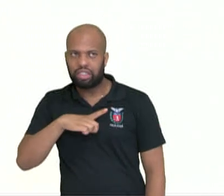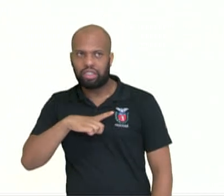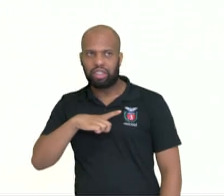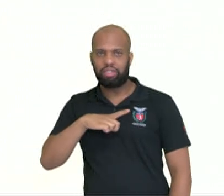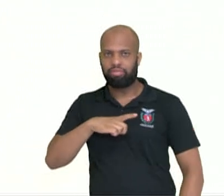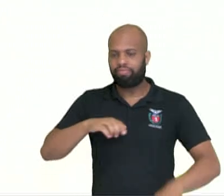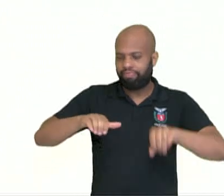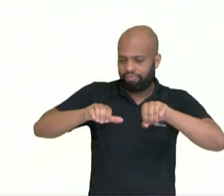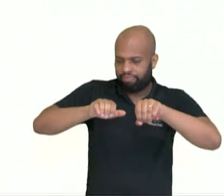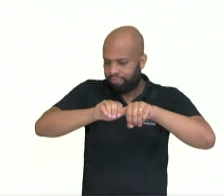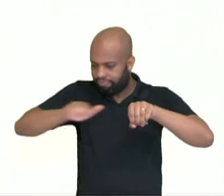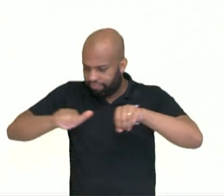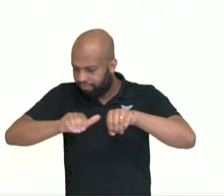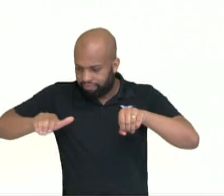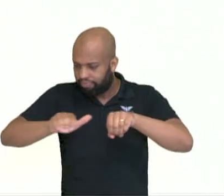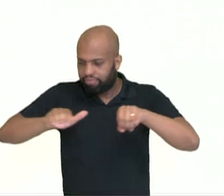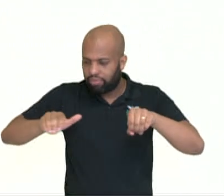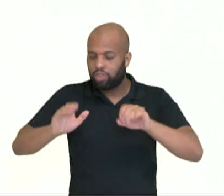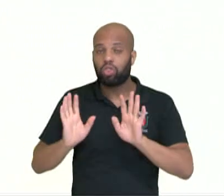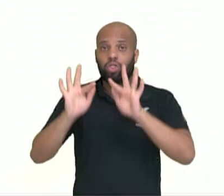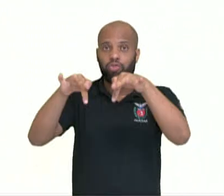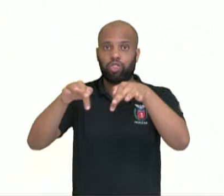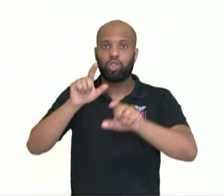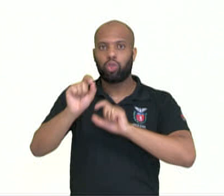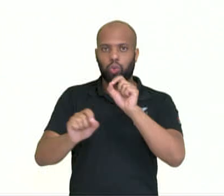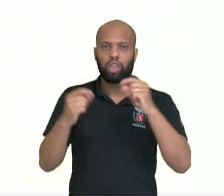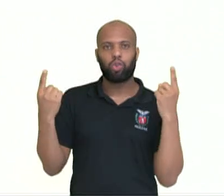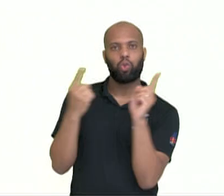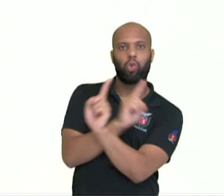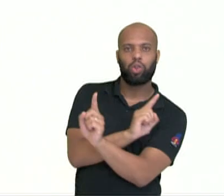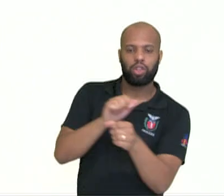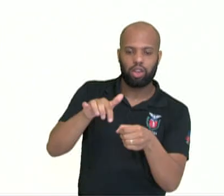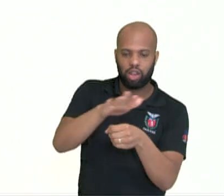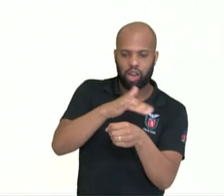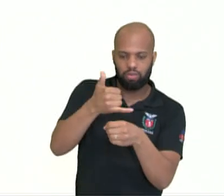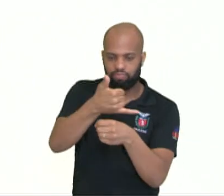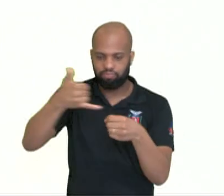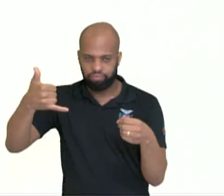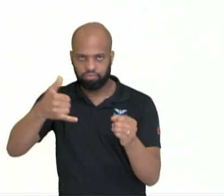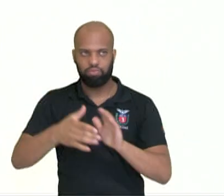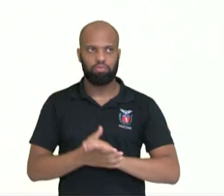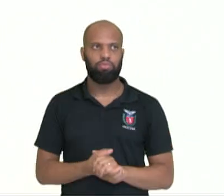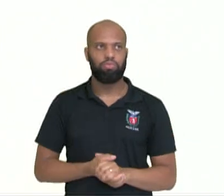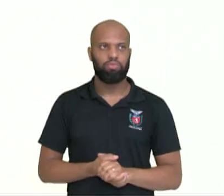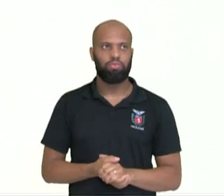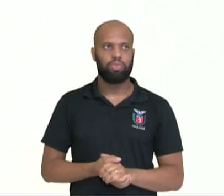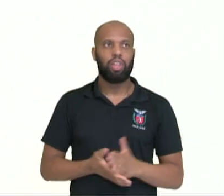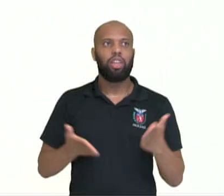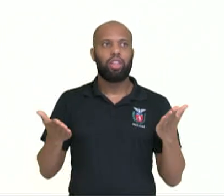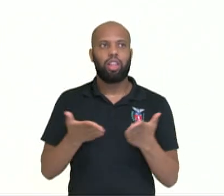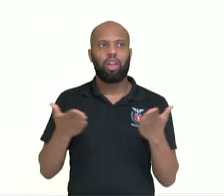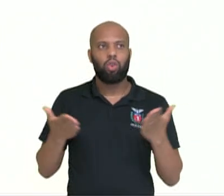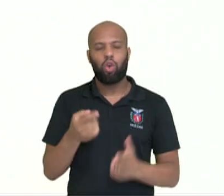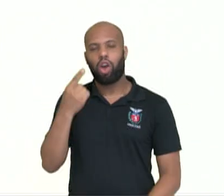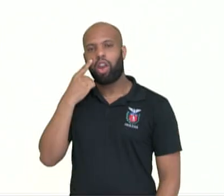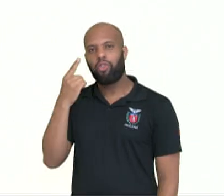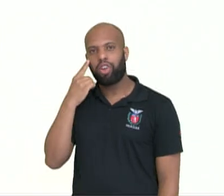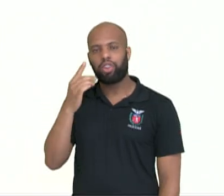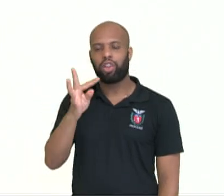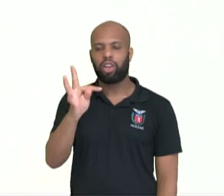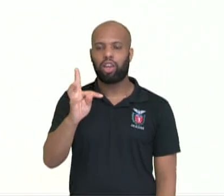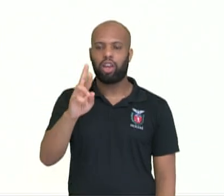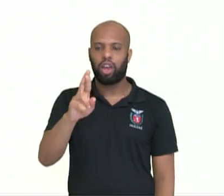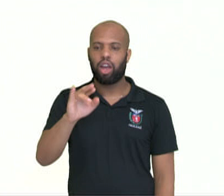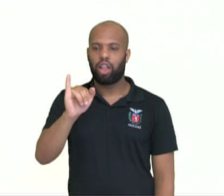corpos ficam com cargas de sinais opostos no final do processo. Série triboelétrica, tribo, né? Você pode